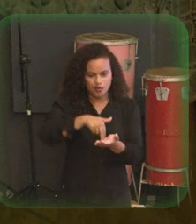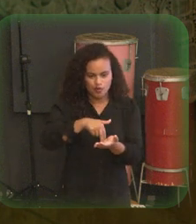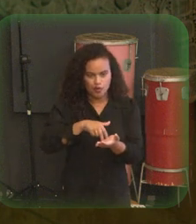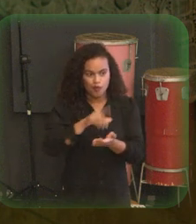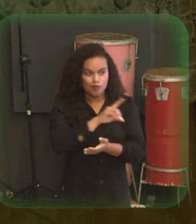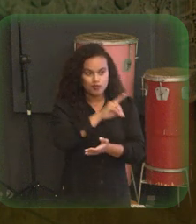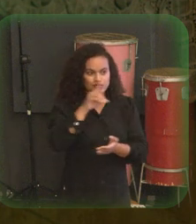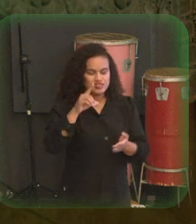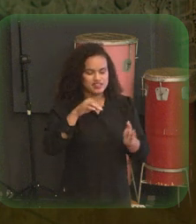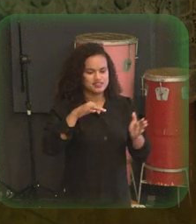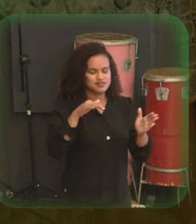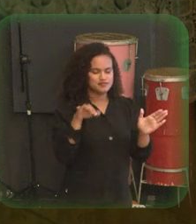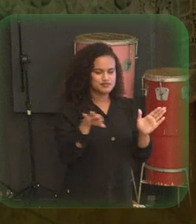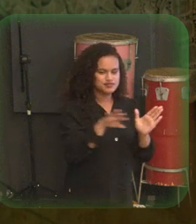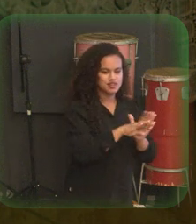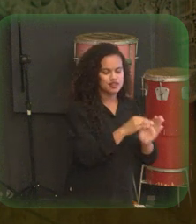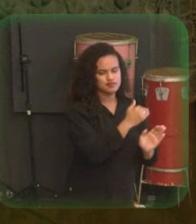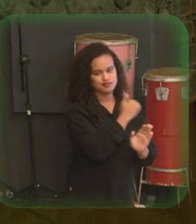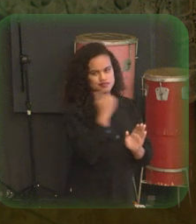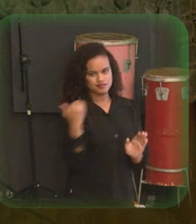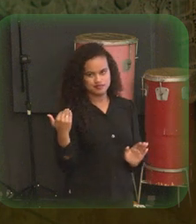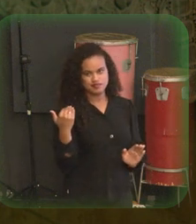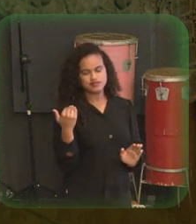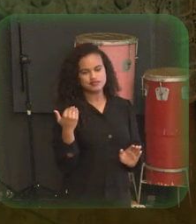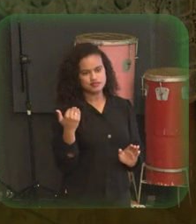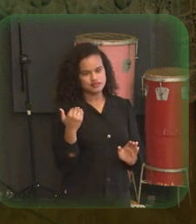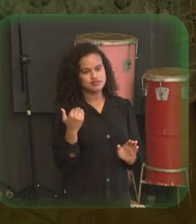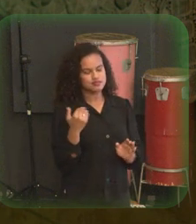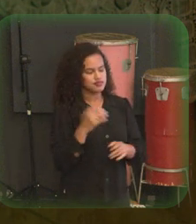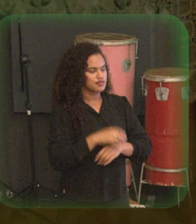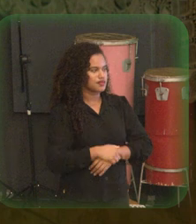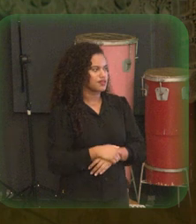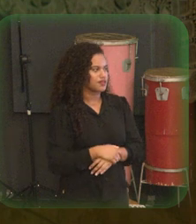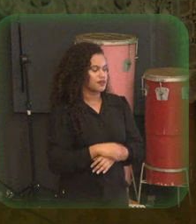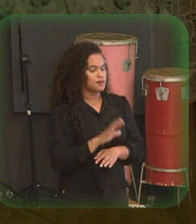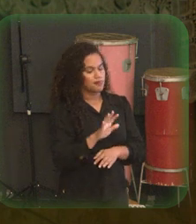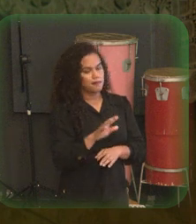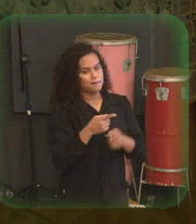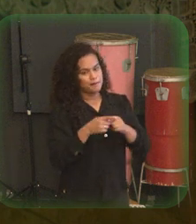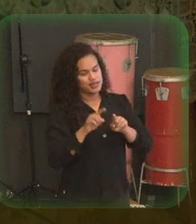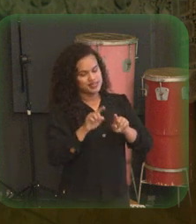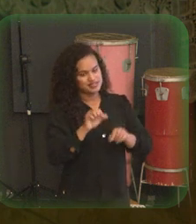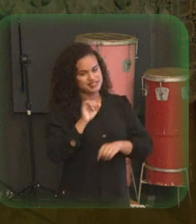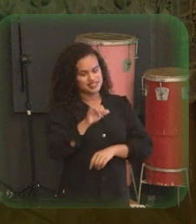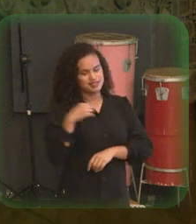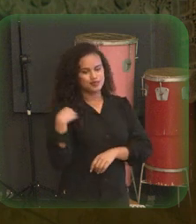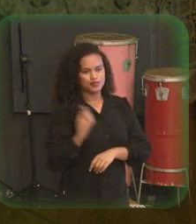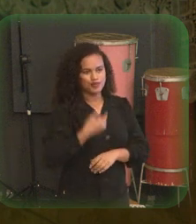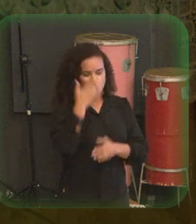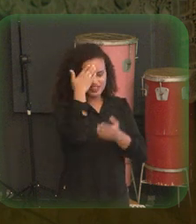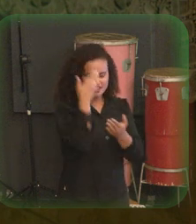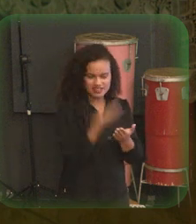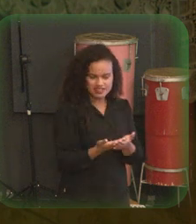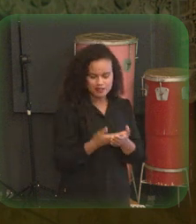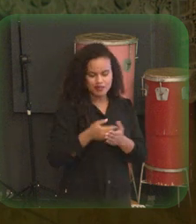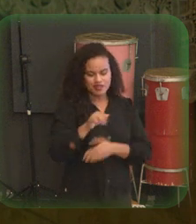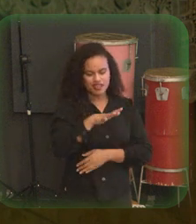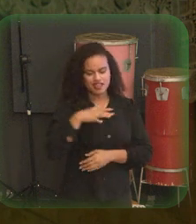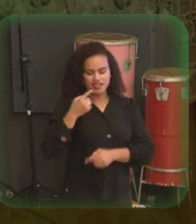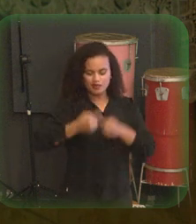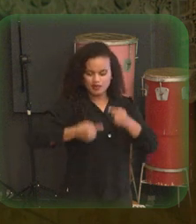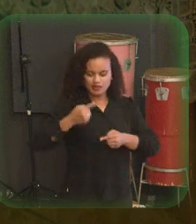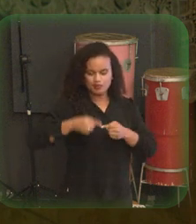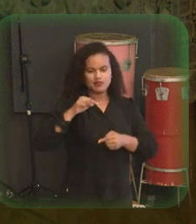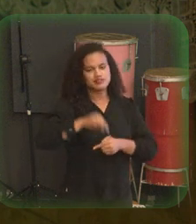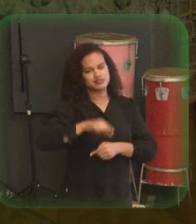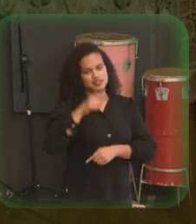dia, inevitavelmente, vamos morrer. A não ser que nós acreditemos que no campo da política nós possamos